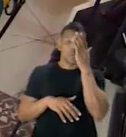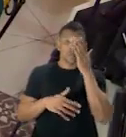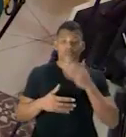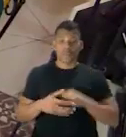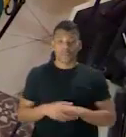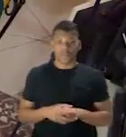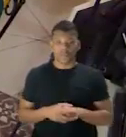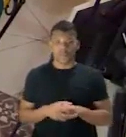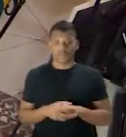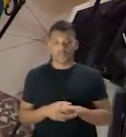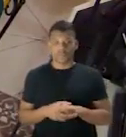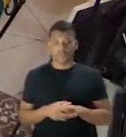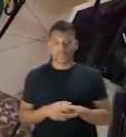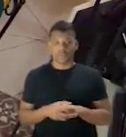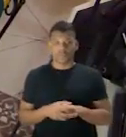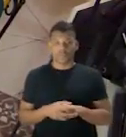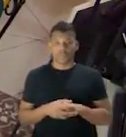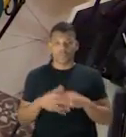Quem